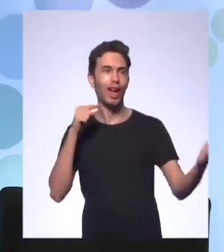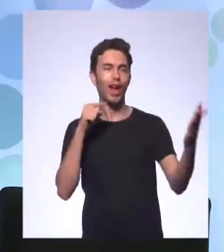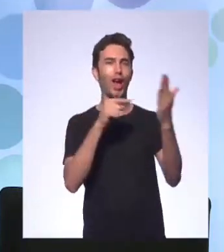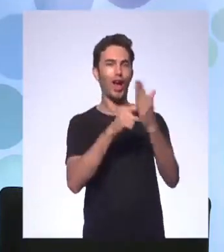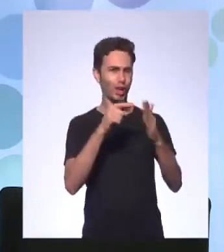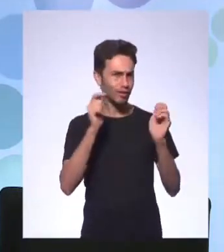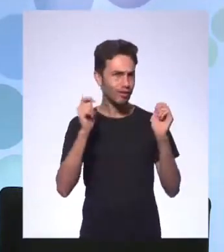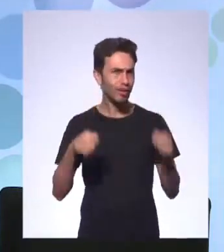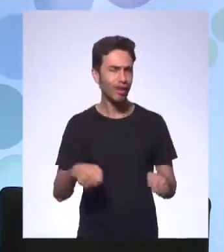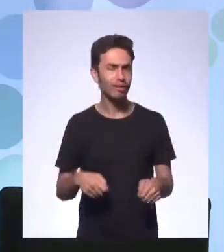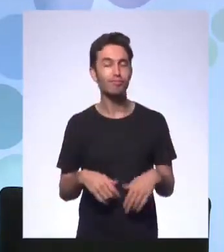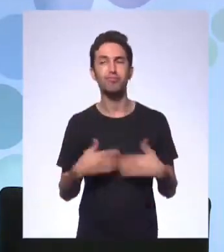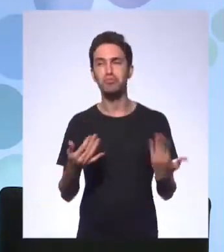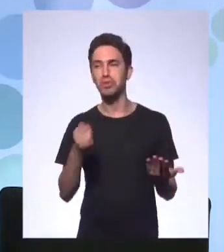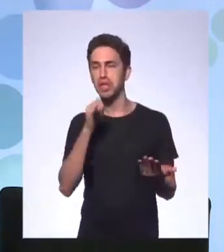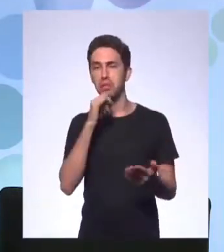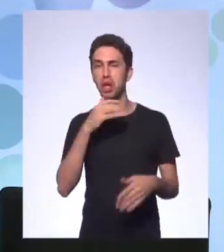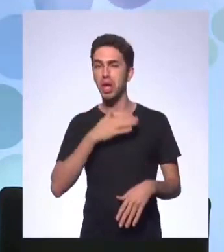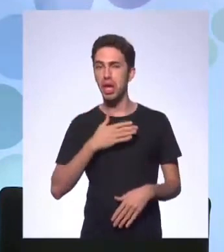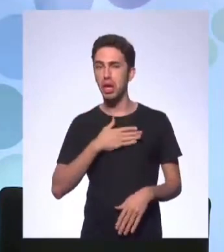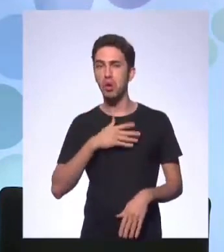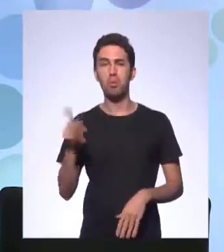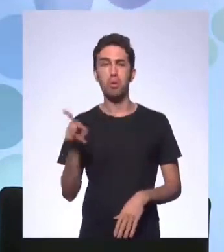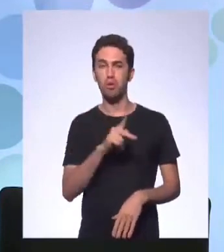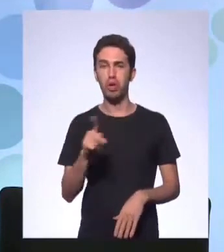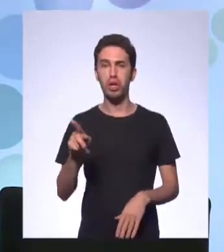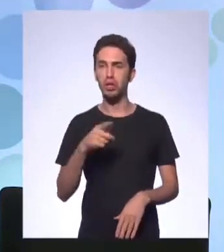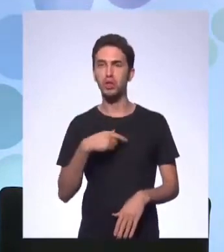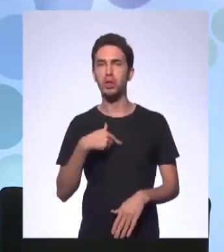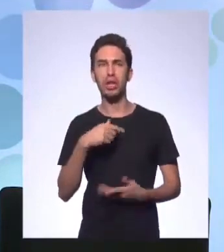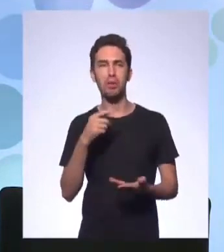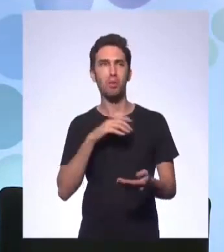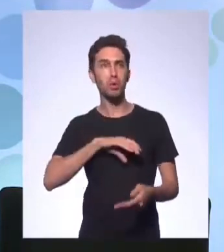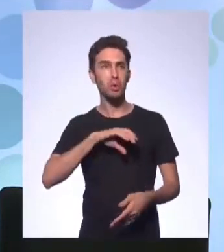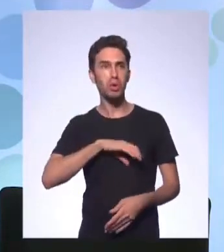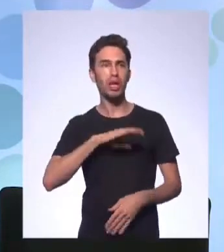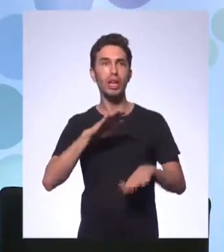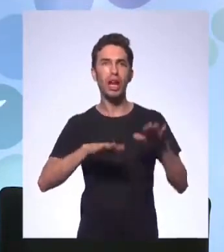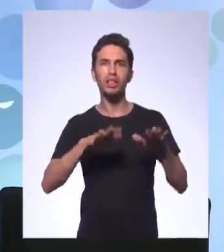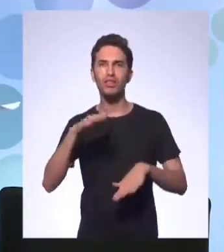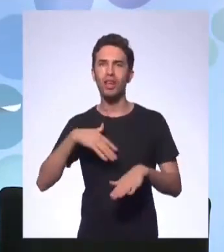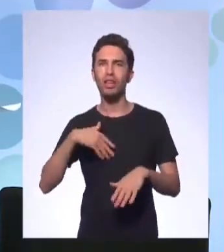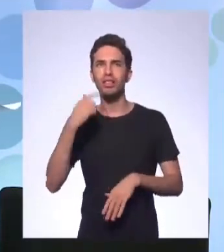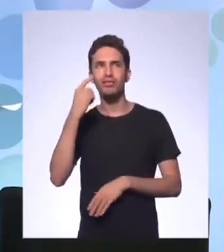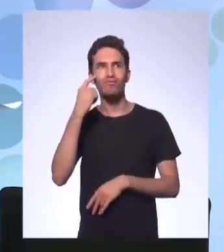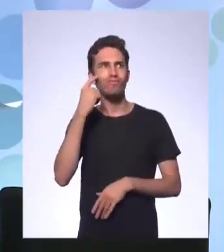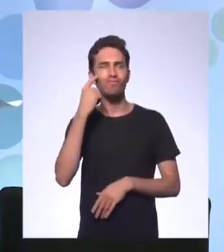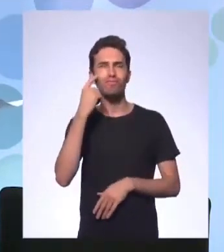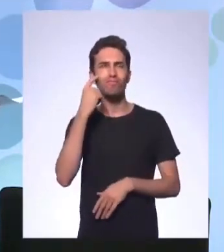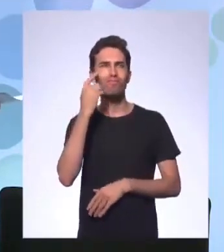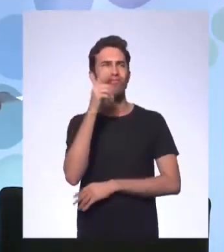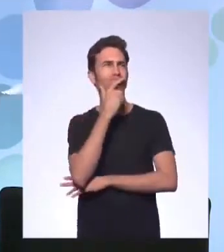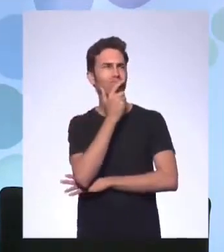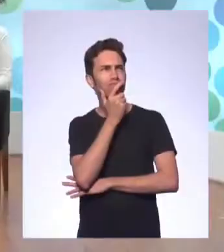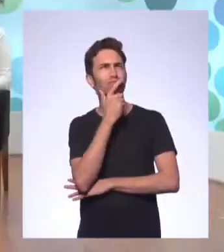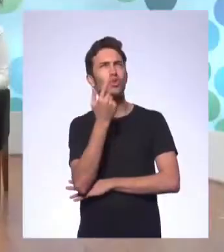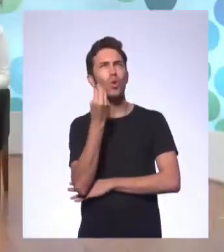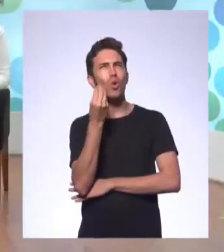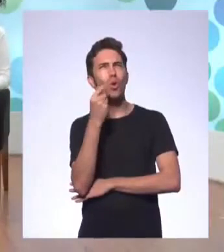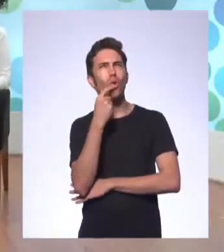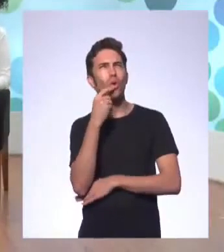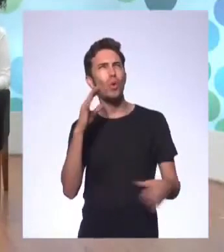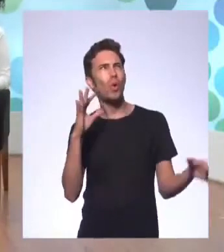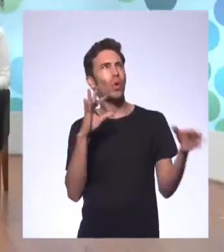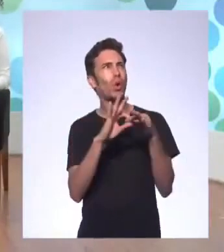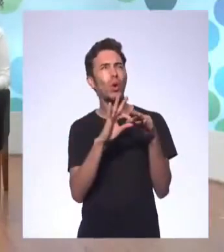Mas até eu, que sou professora de língua portuguesa, às vezes dá um trava. Como que eu vou conectar? Não dá, professora Luanda? Sim, você que já